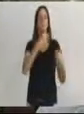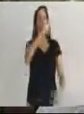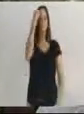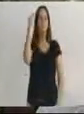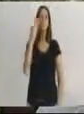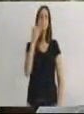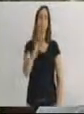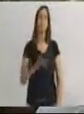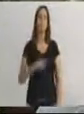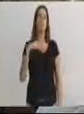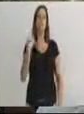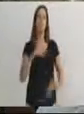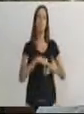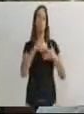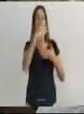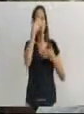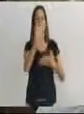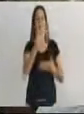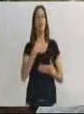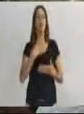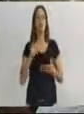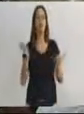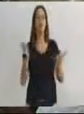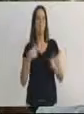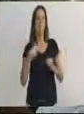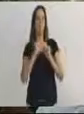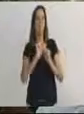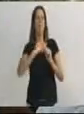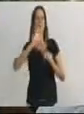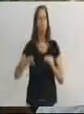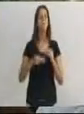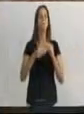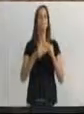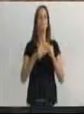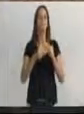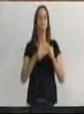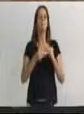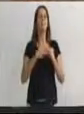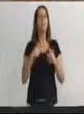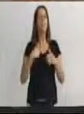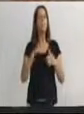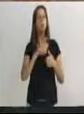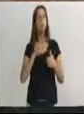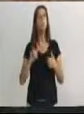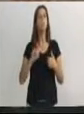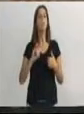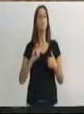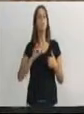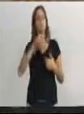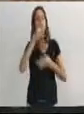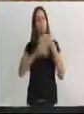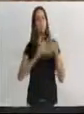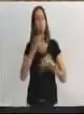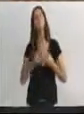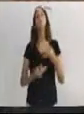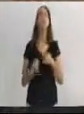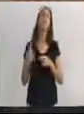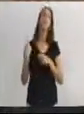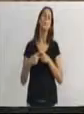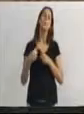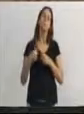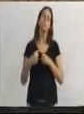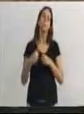governo obrigado pela parte que me oportunizou a partir de vossa excelência com sede para fazer o